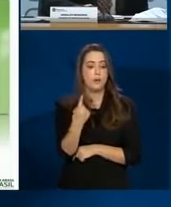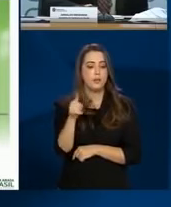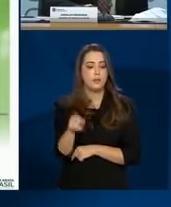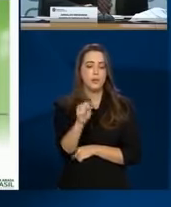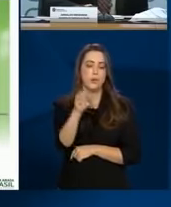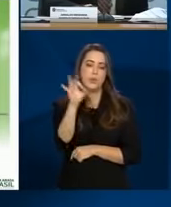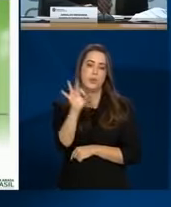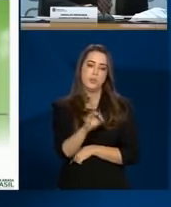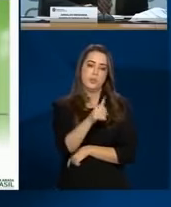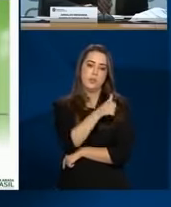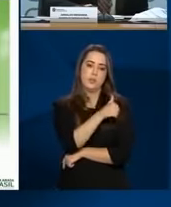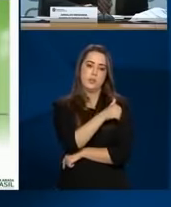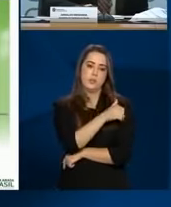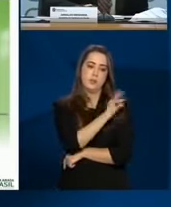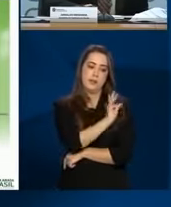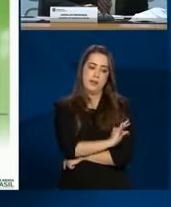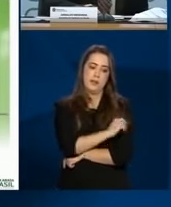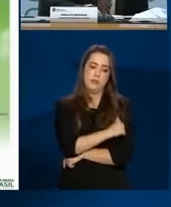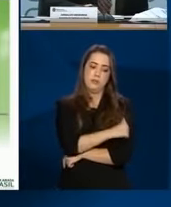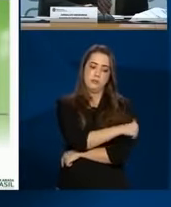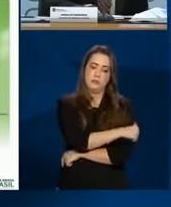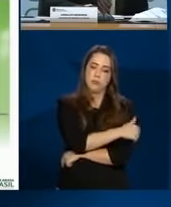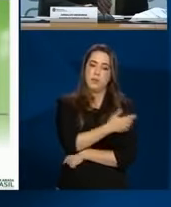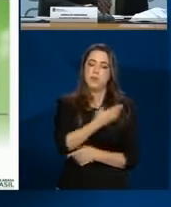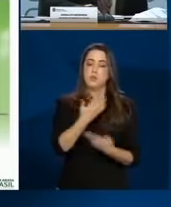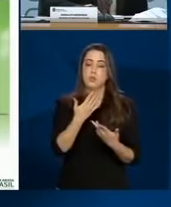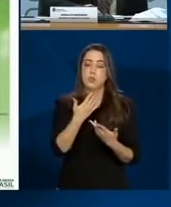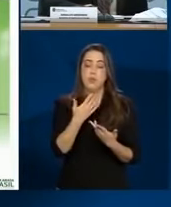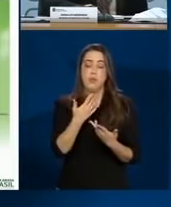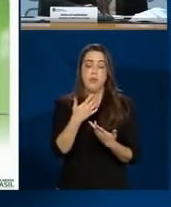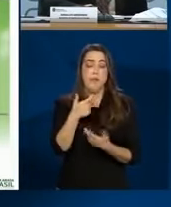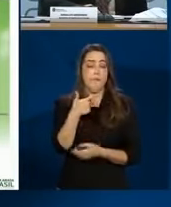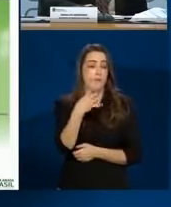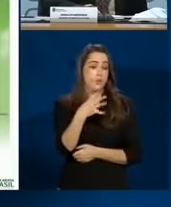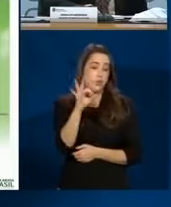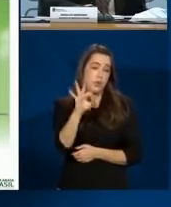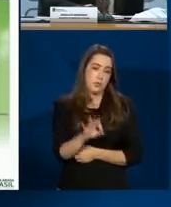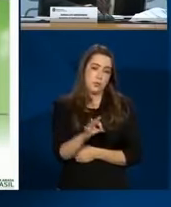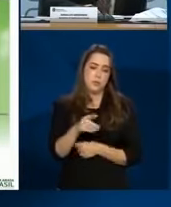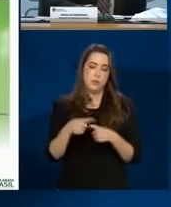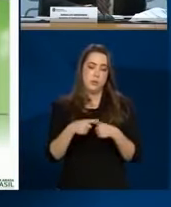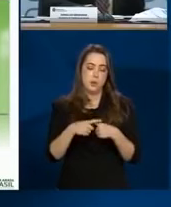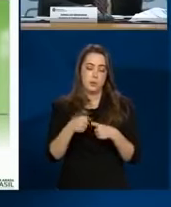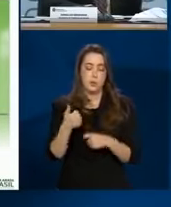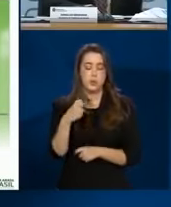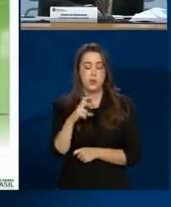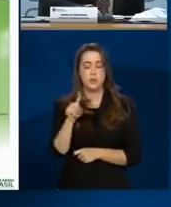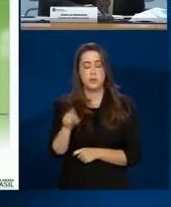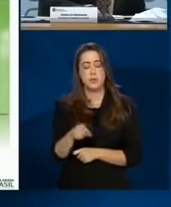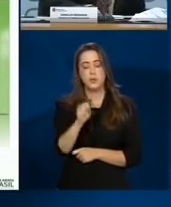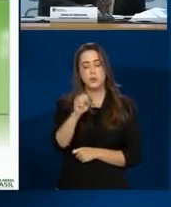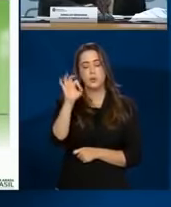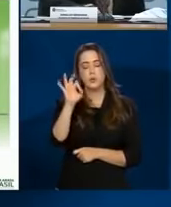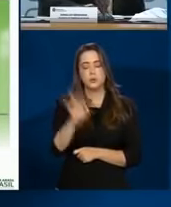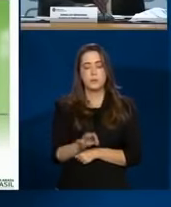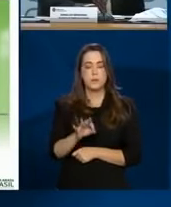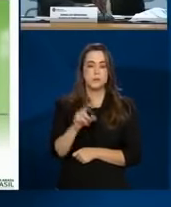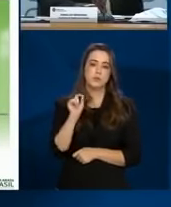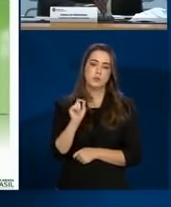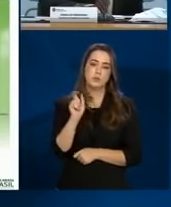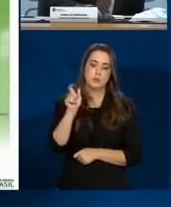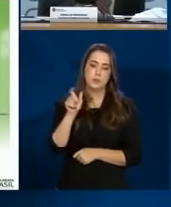41,8% são técnicos ou auxiliares de enfermagem, 24% os médicos e 15,8%